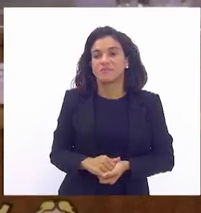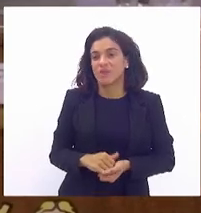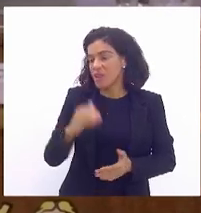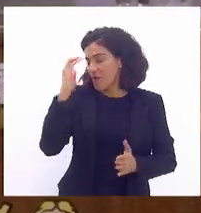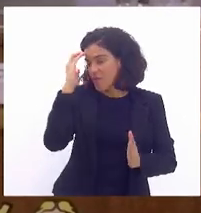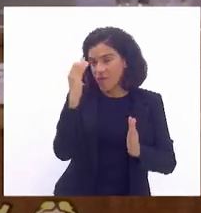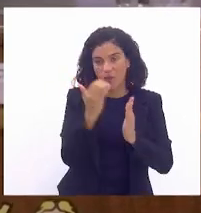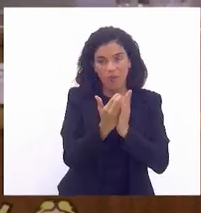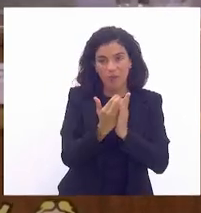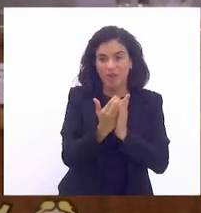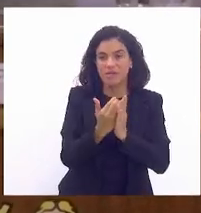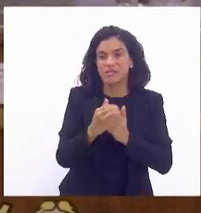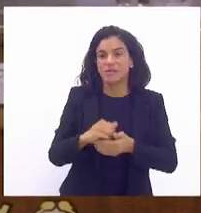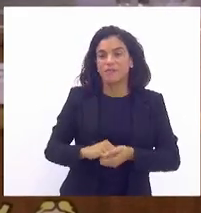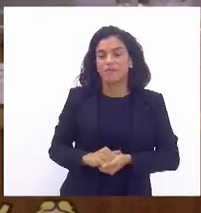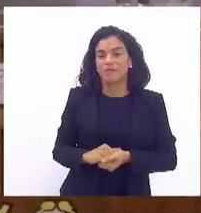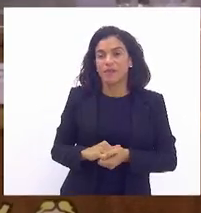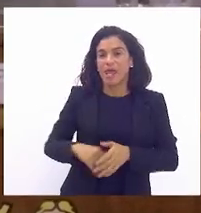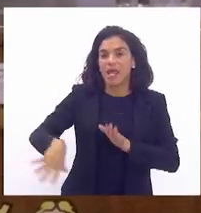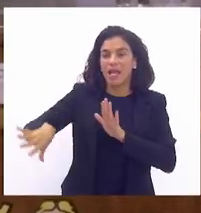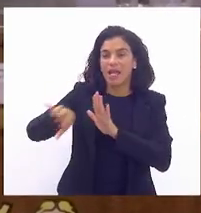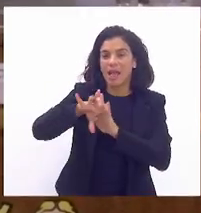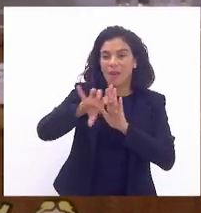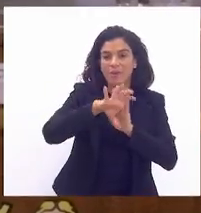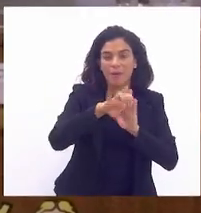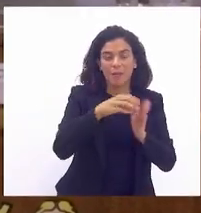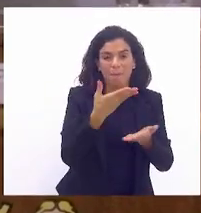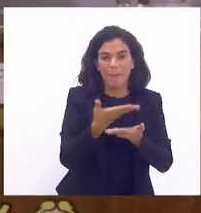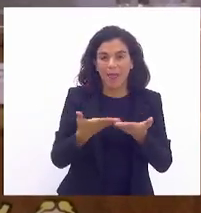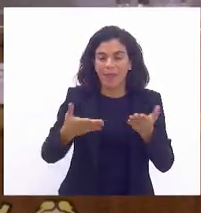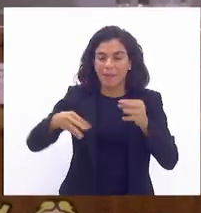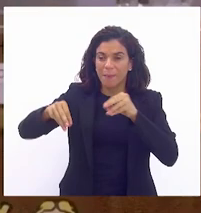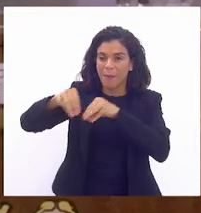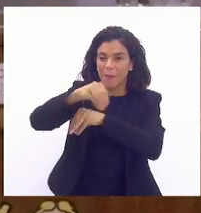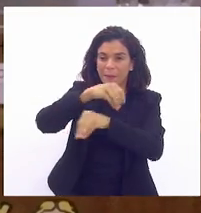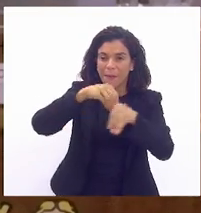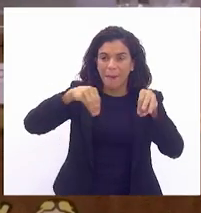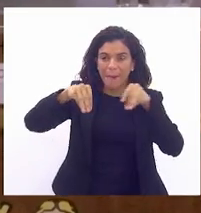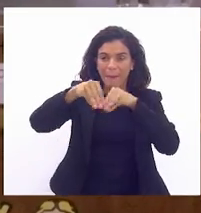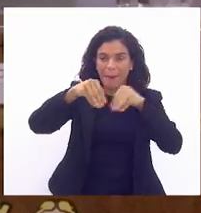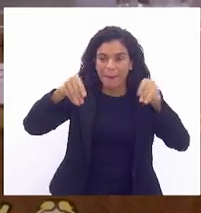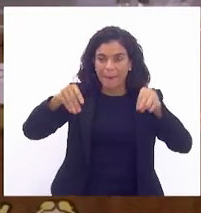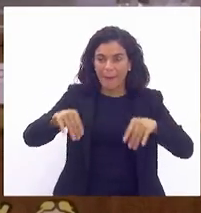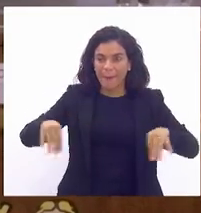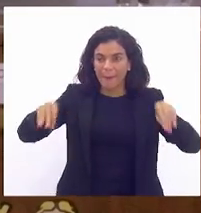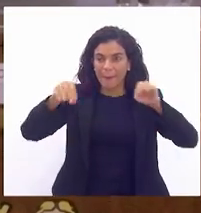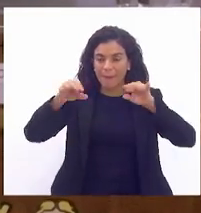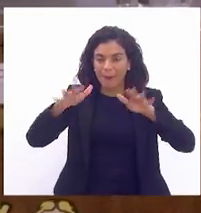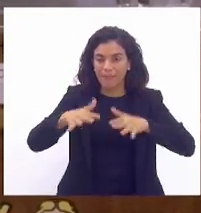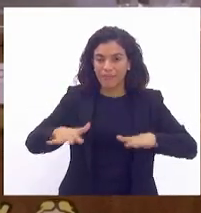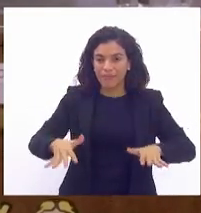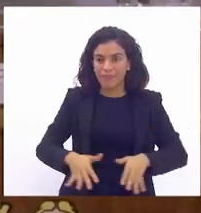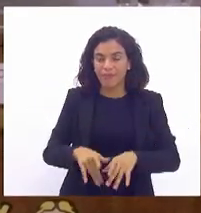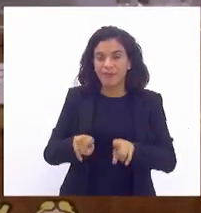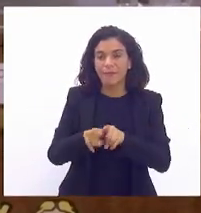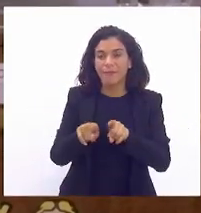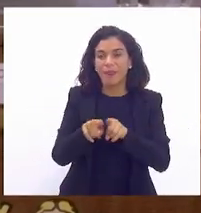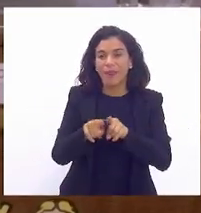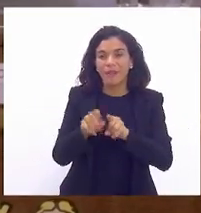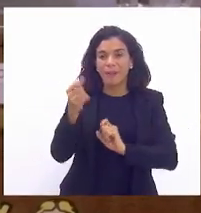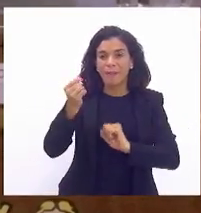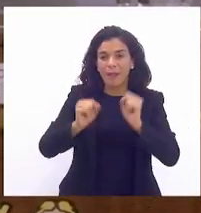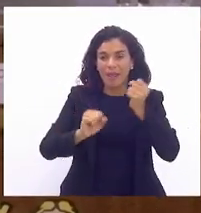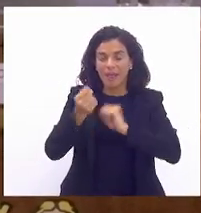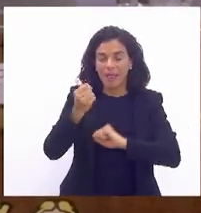cumprido. Ineficiência do sistema de captação com peso de material particulado significativa no início, principalmente no final da máquina de